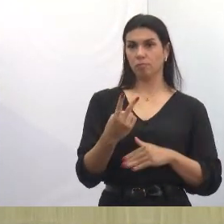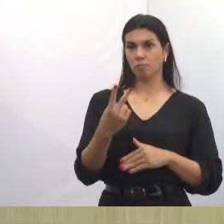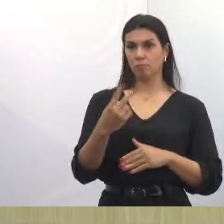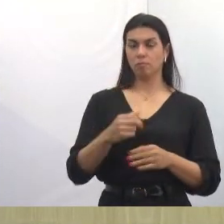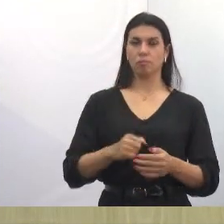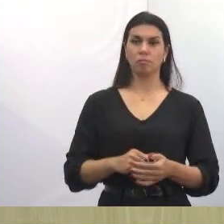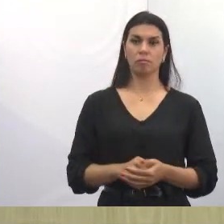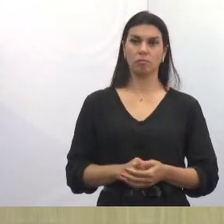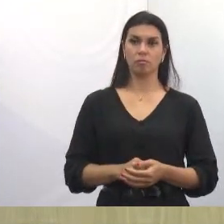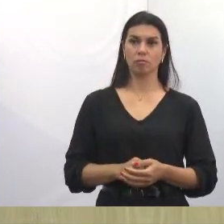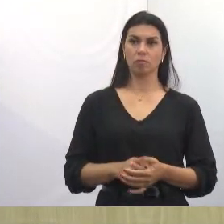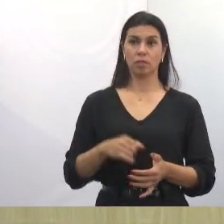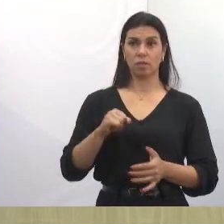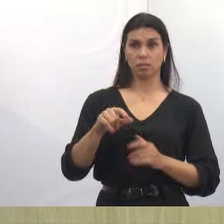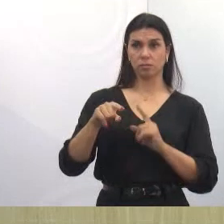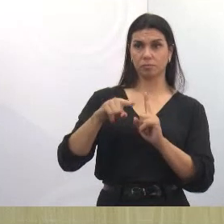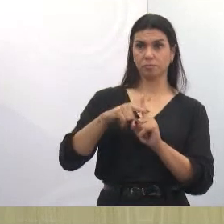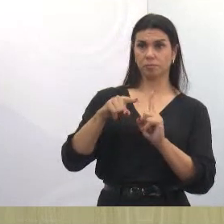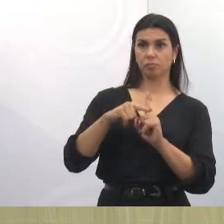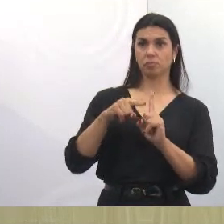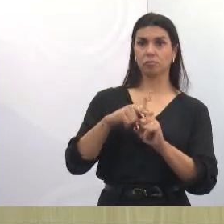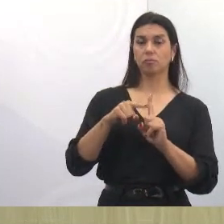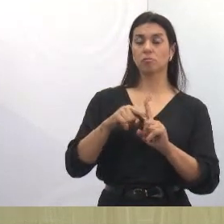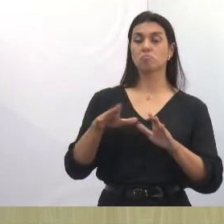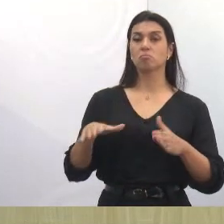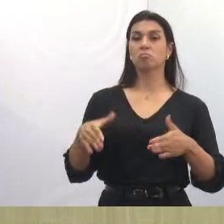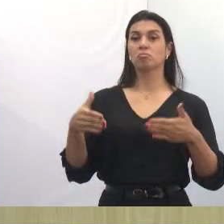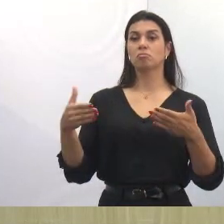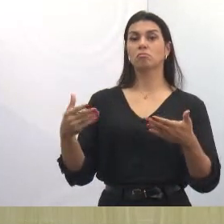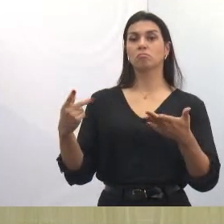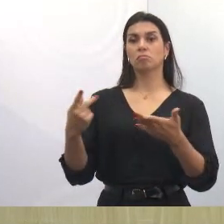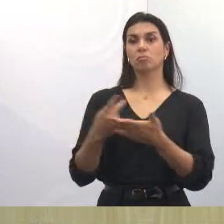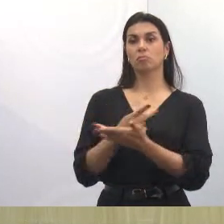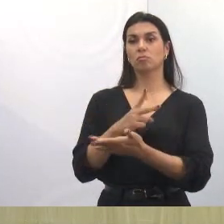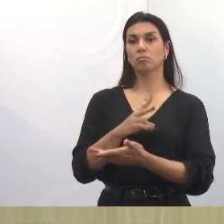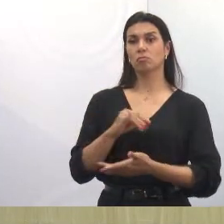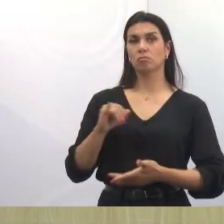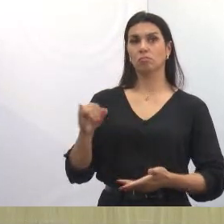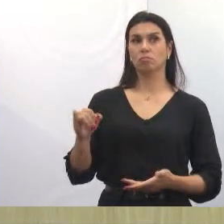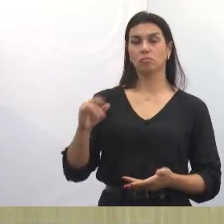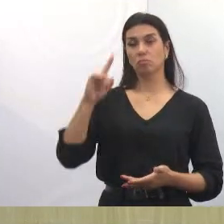Em caso positivo, qual a data prevista?